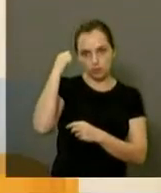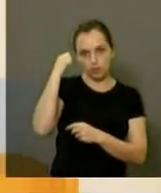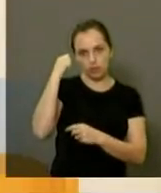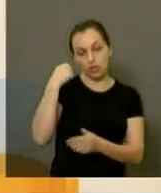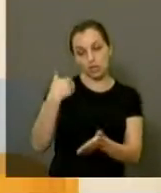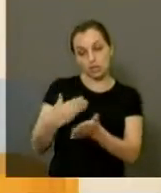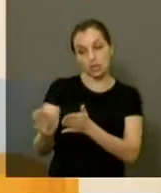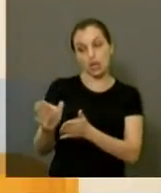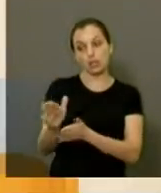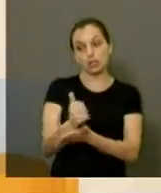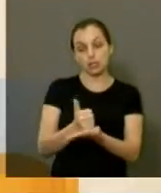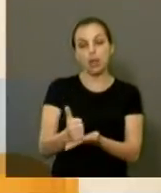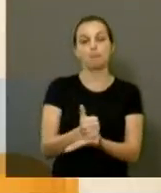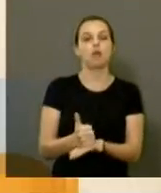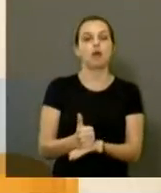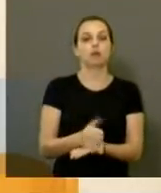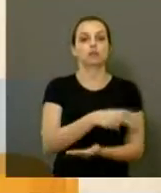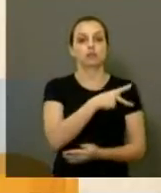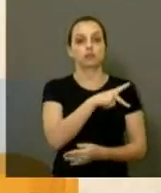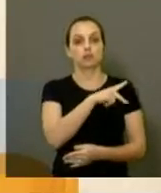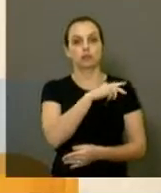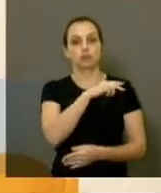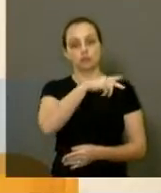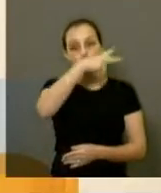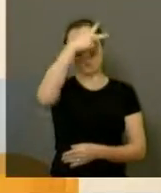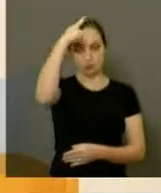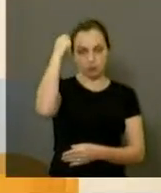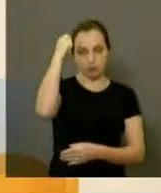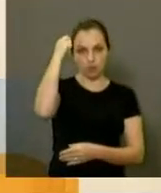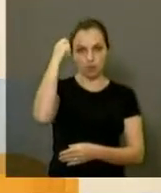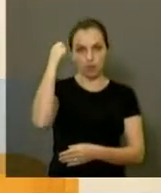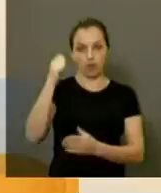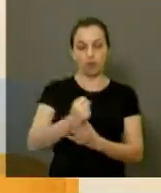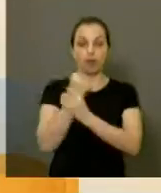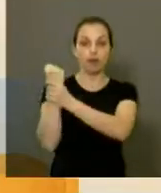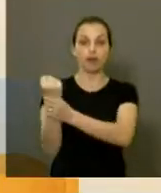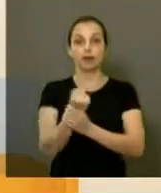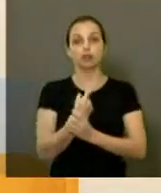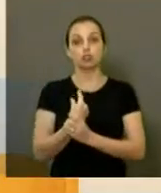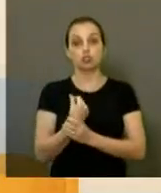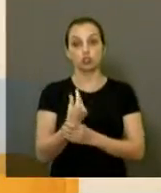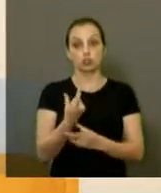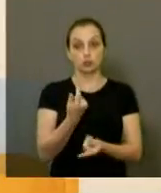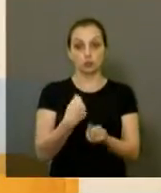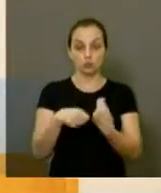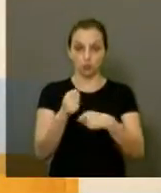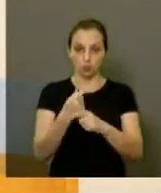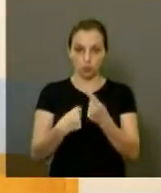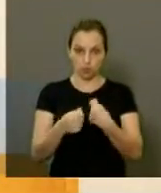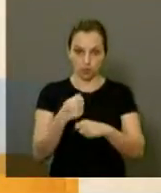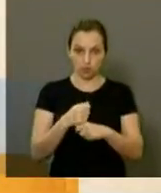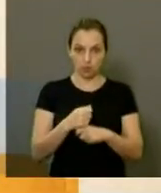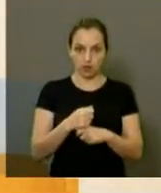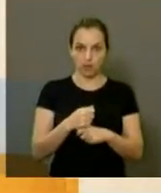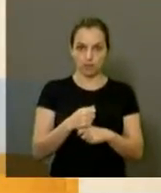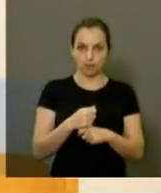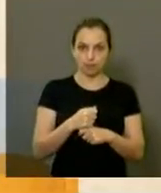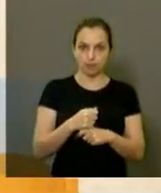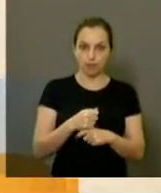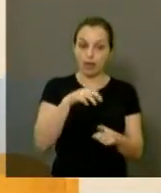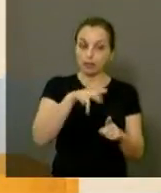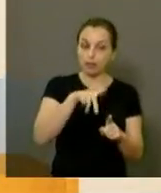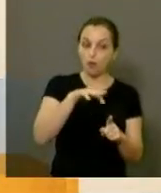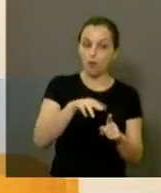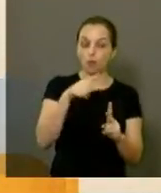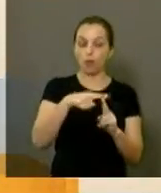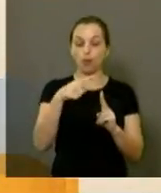saída deles da base do prefeito garantiu a economia. A intervenção do vereador tem 2 problemas graves. Primeiro,